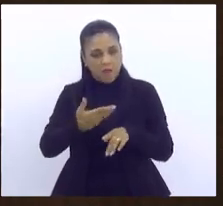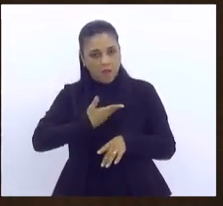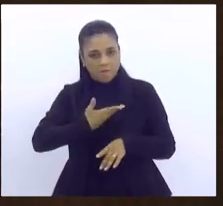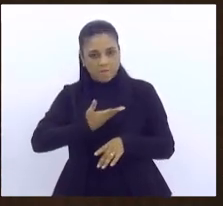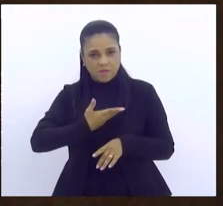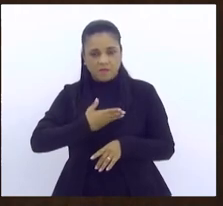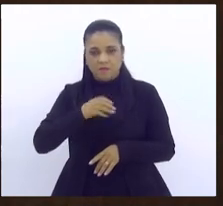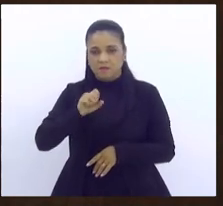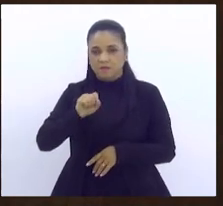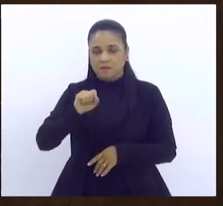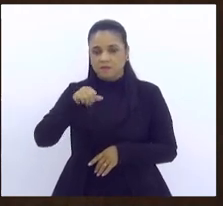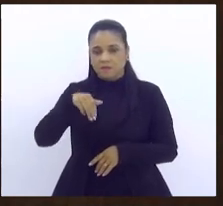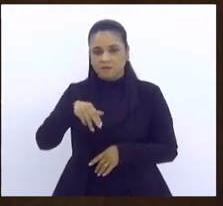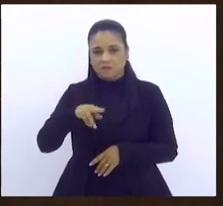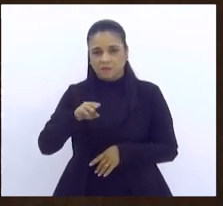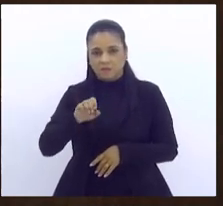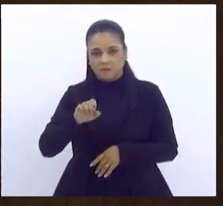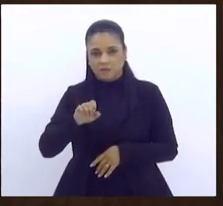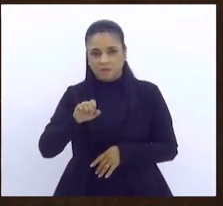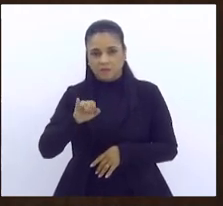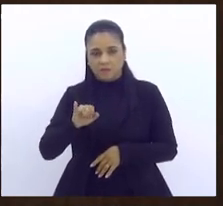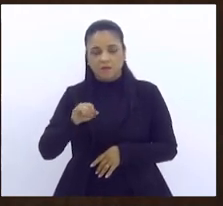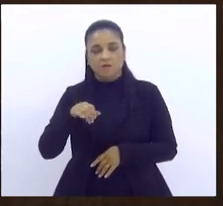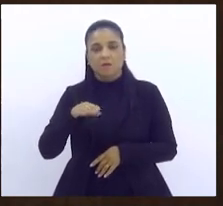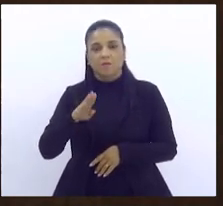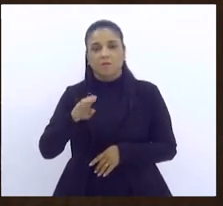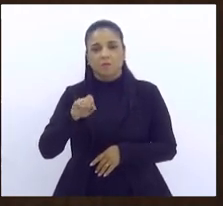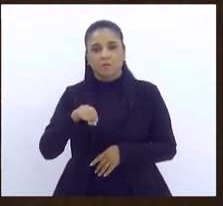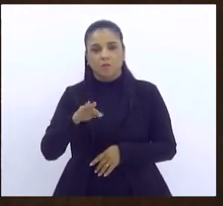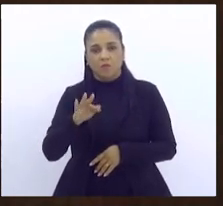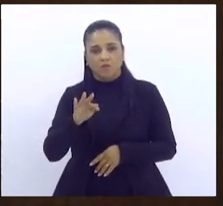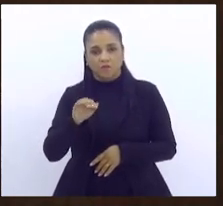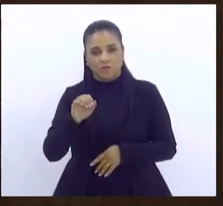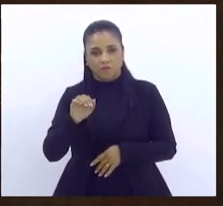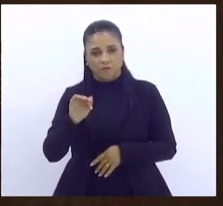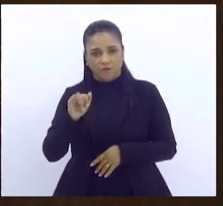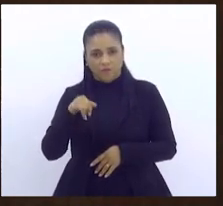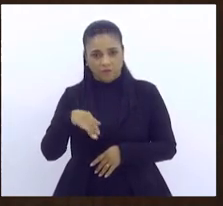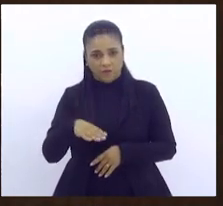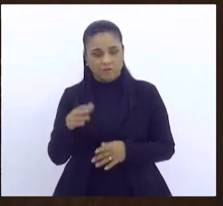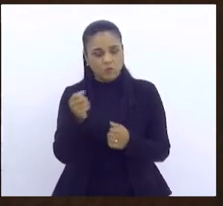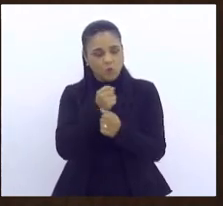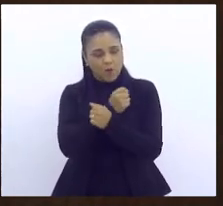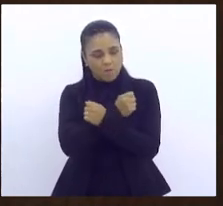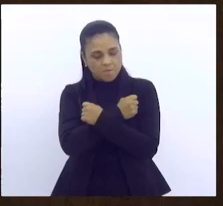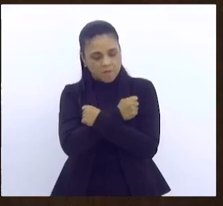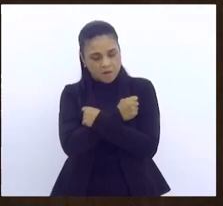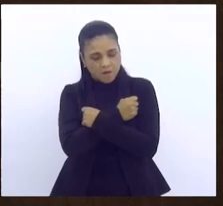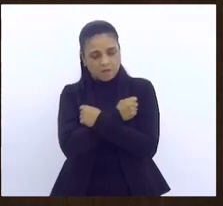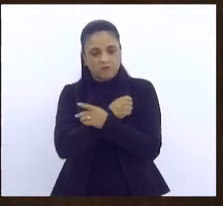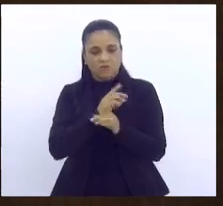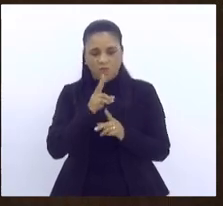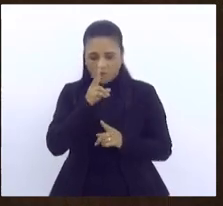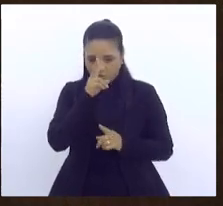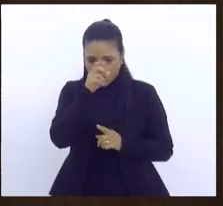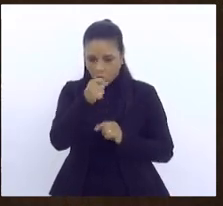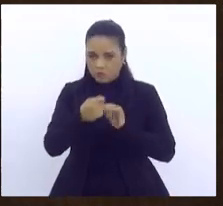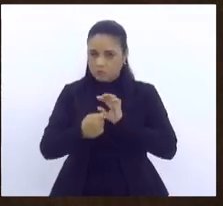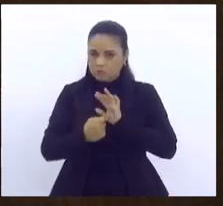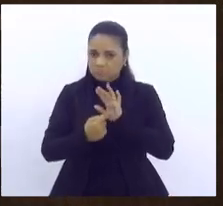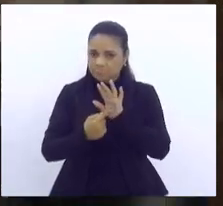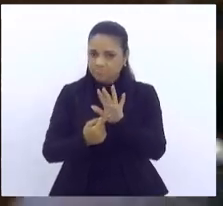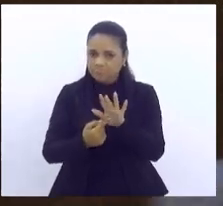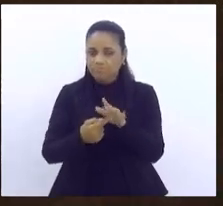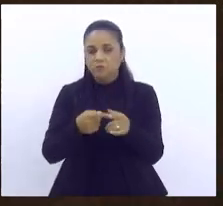e o deputado federal também, Glauber Braga, um afetuoso abraço que demonstre força para um momento que é